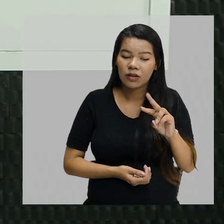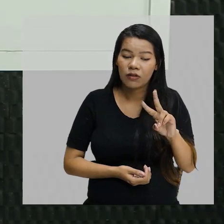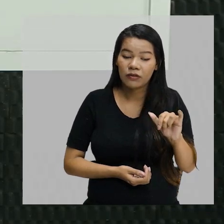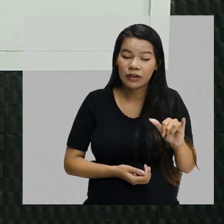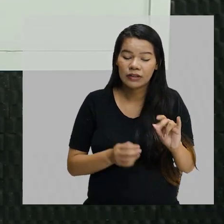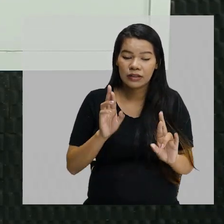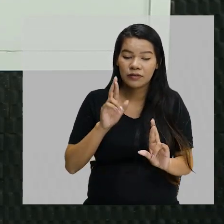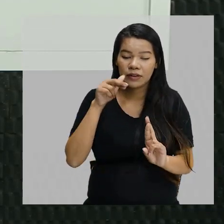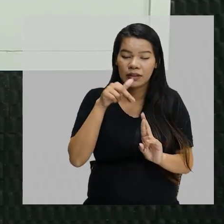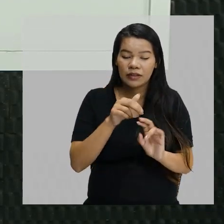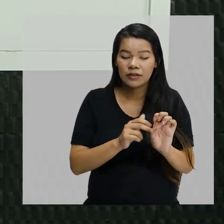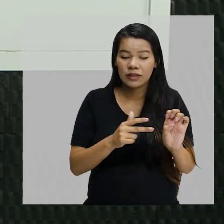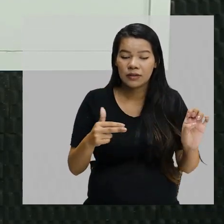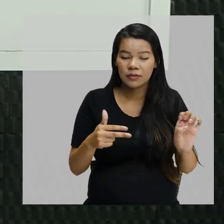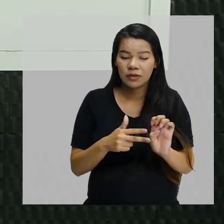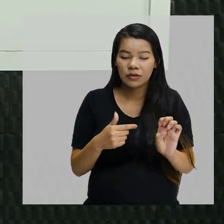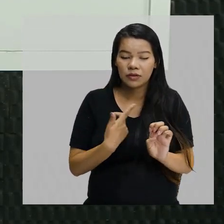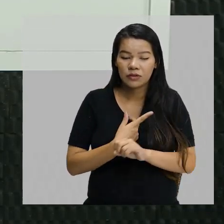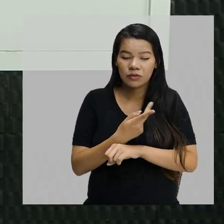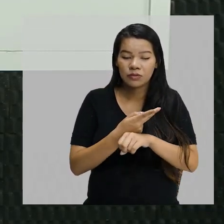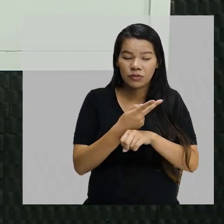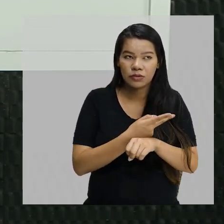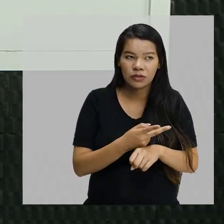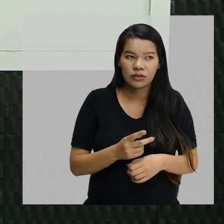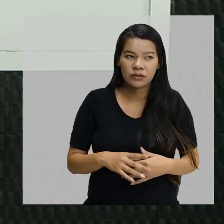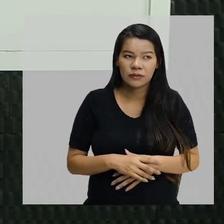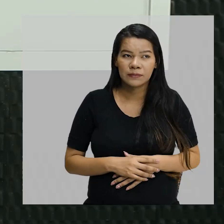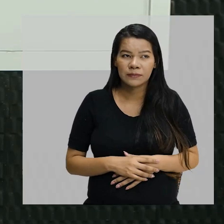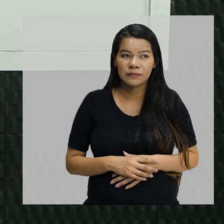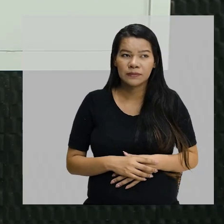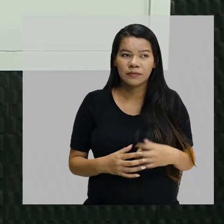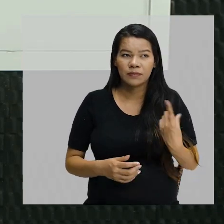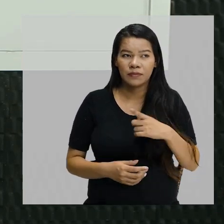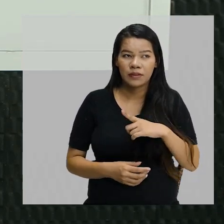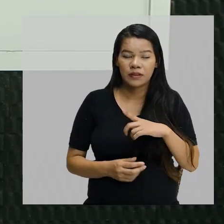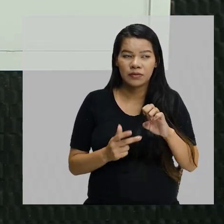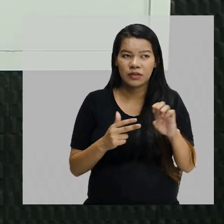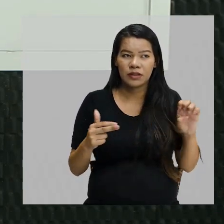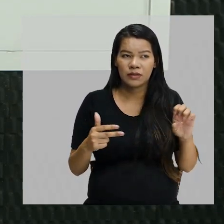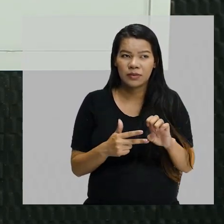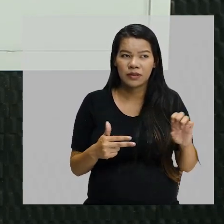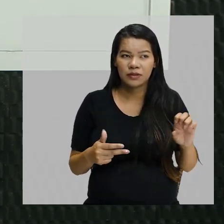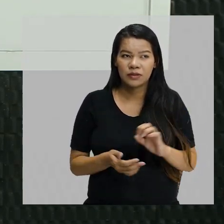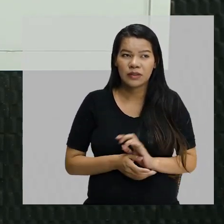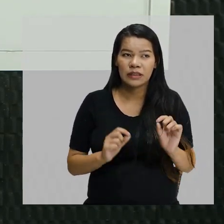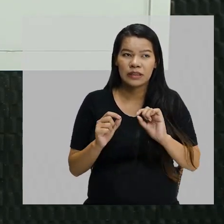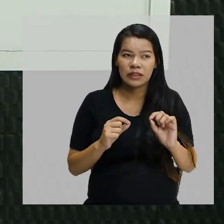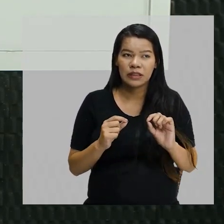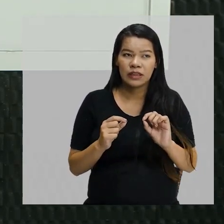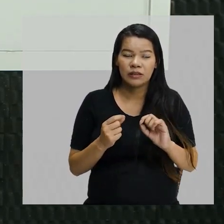referir a esses elementos que nós vamos recolher olha Então veja só nós temos os elementos certo que